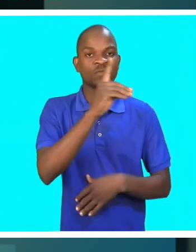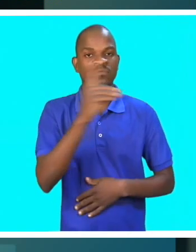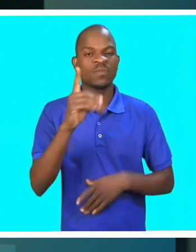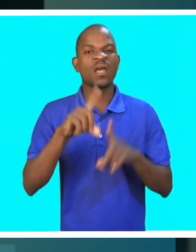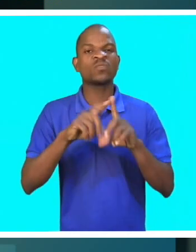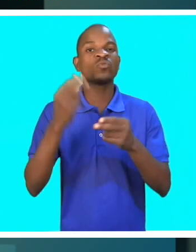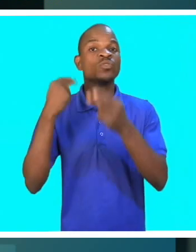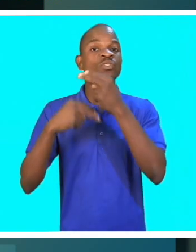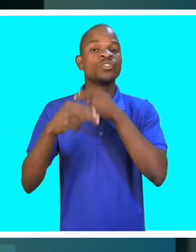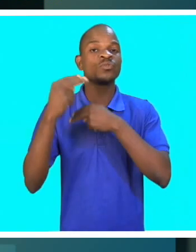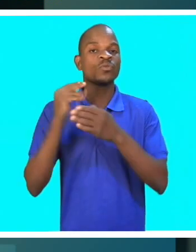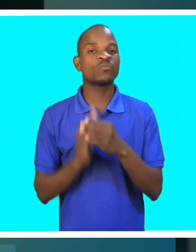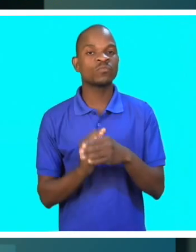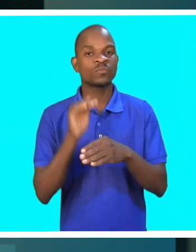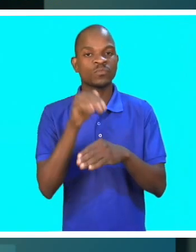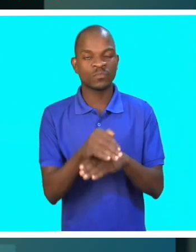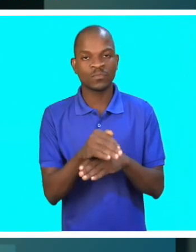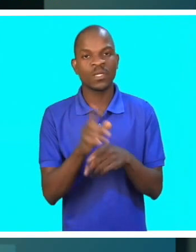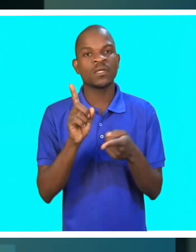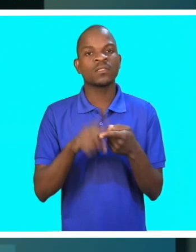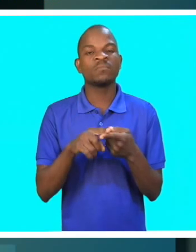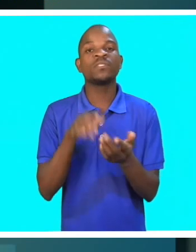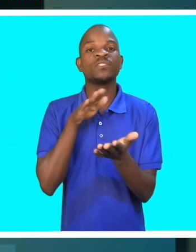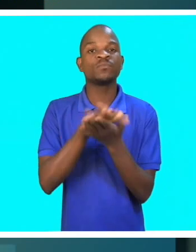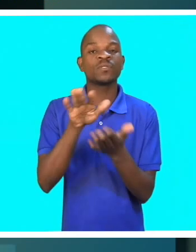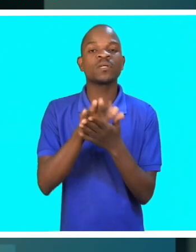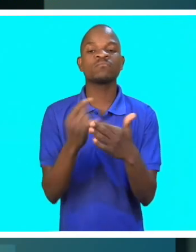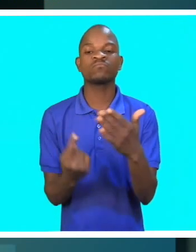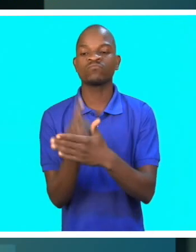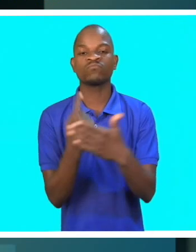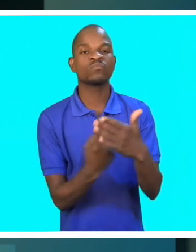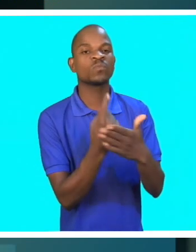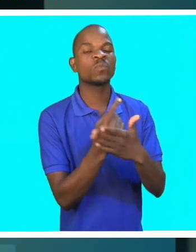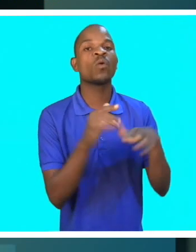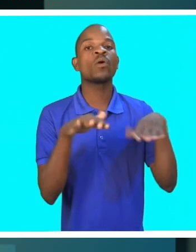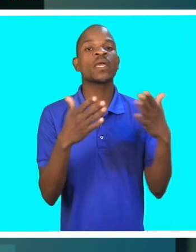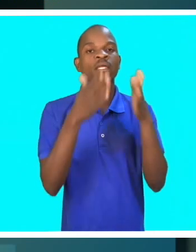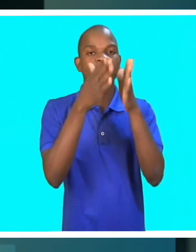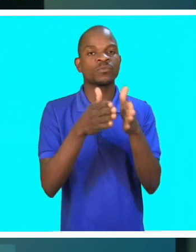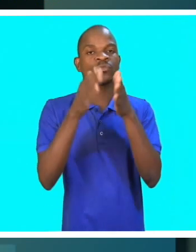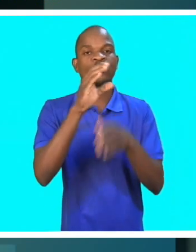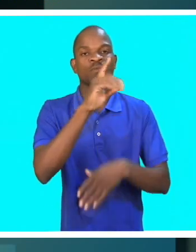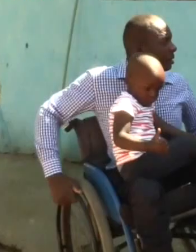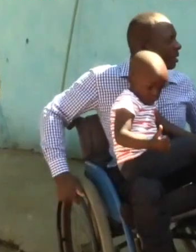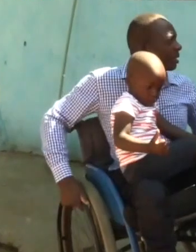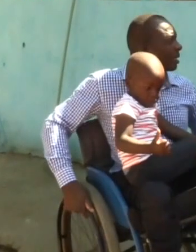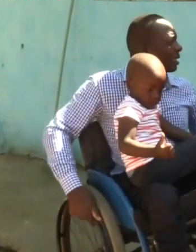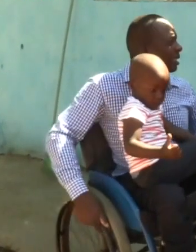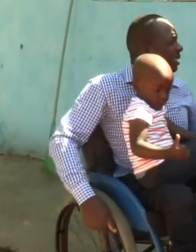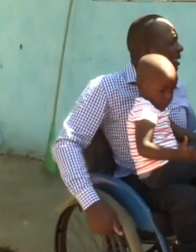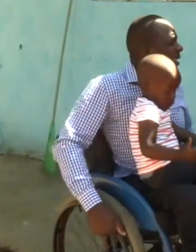é, escrevendo histórias de superação. Além de histórias de superação, escrever o que está a acontecer no dia a dia das pessoas com deficiência.